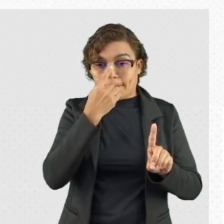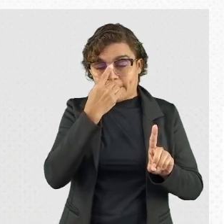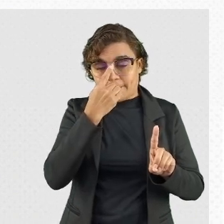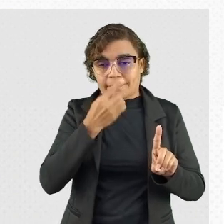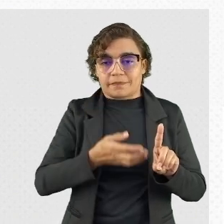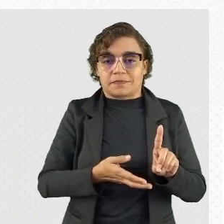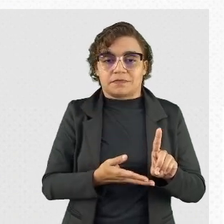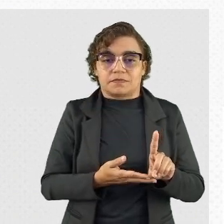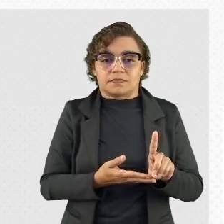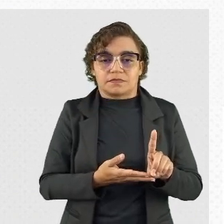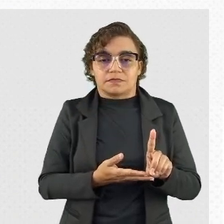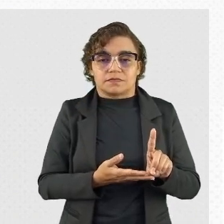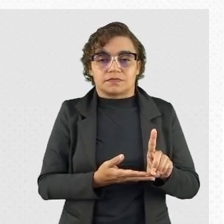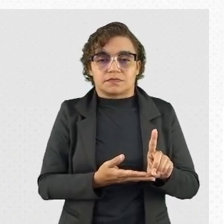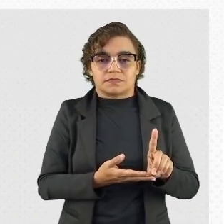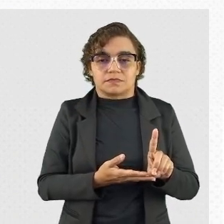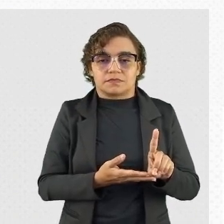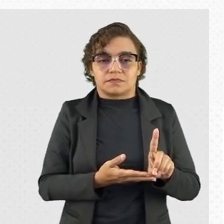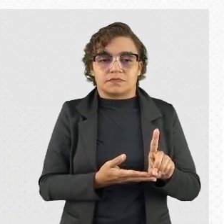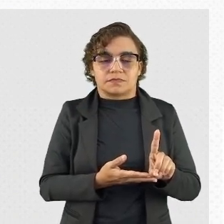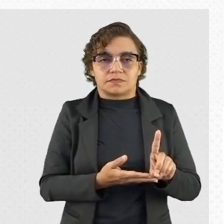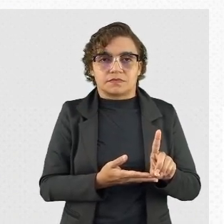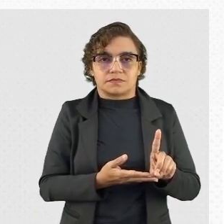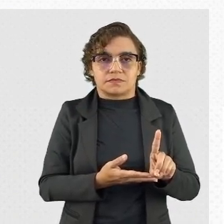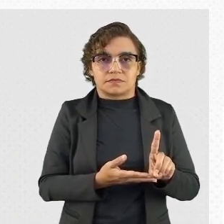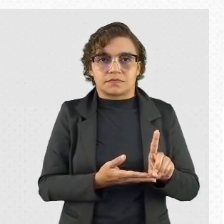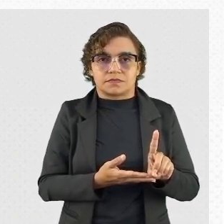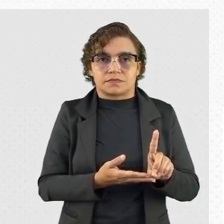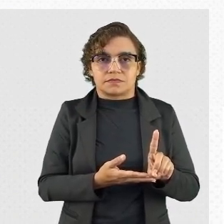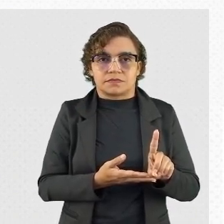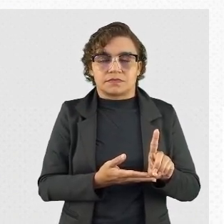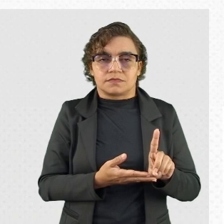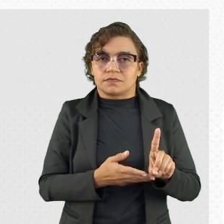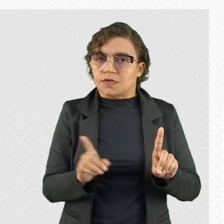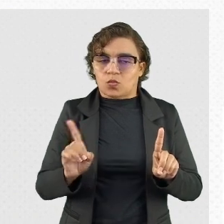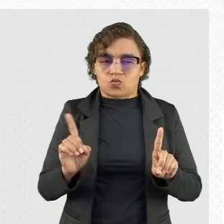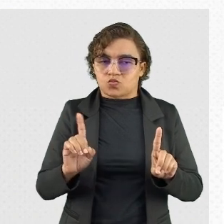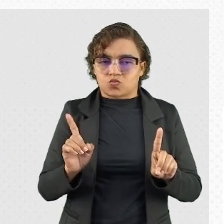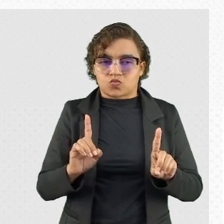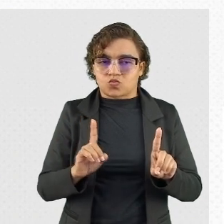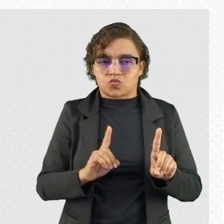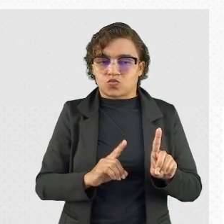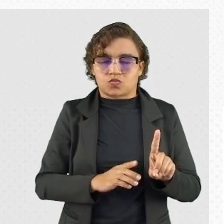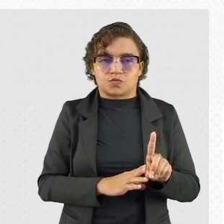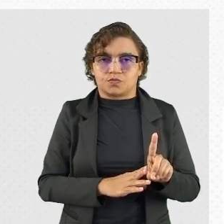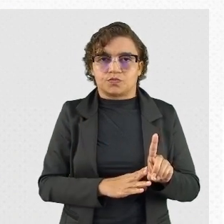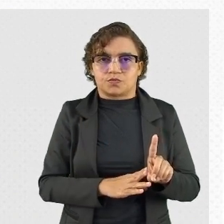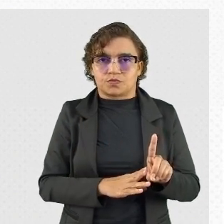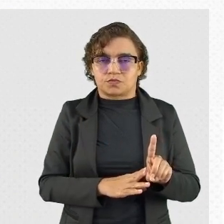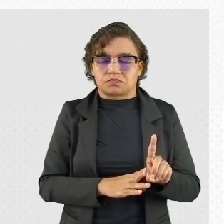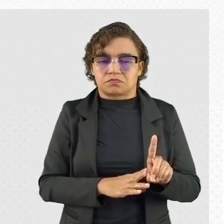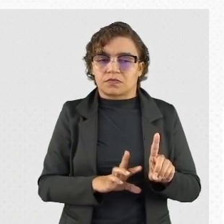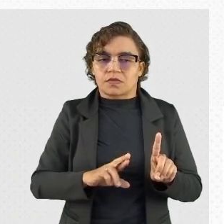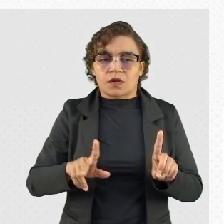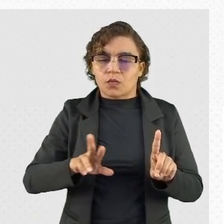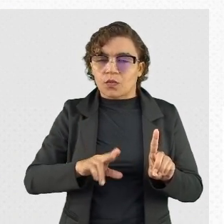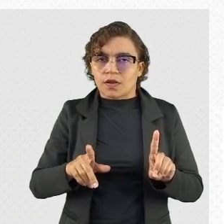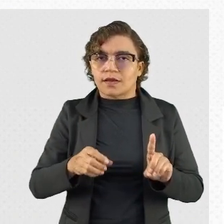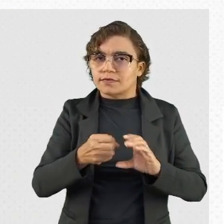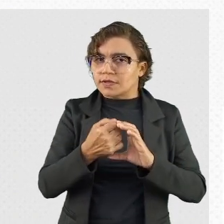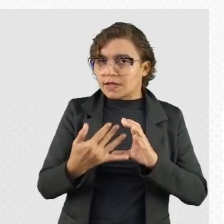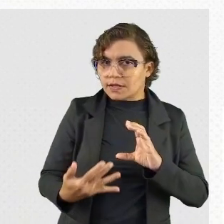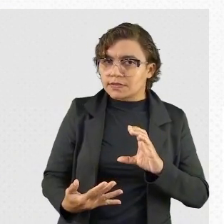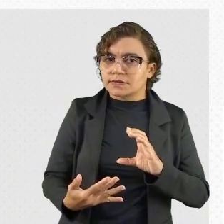filosofia é capaz de alcançar todas as verdades acerca de Deus? Não, né? Não é uma